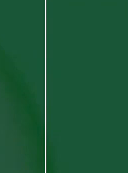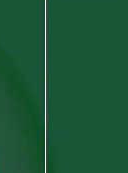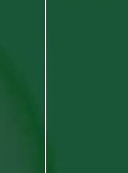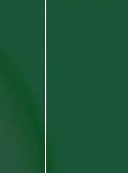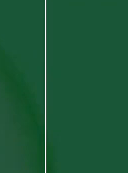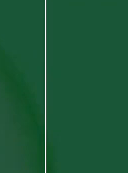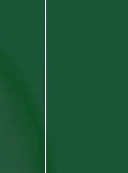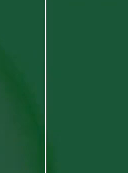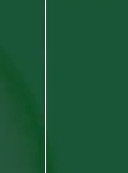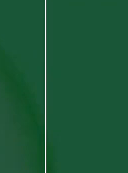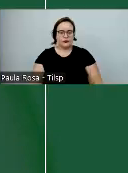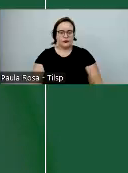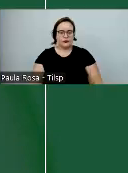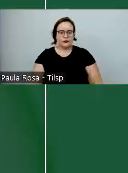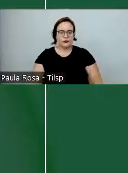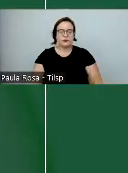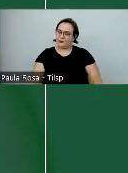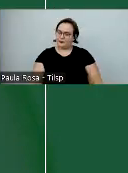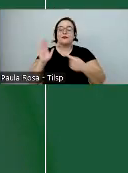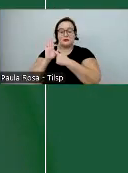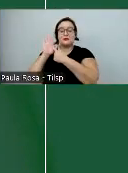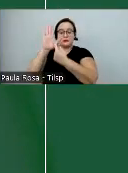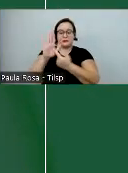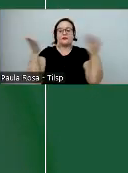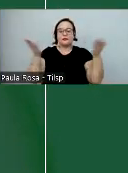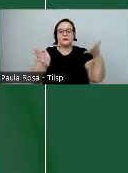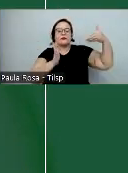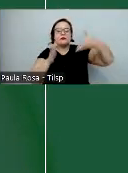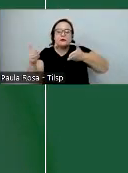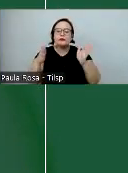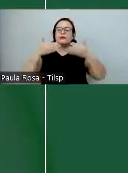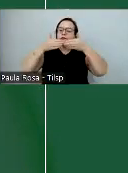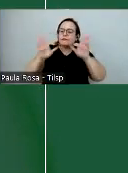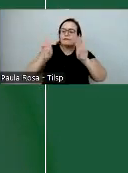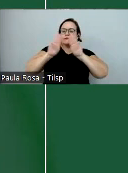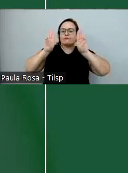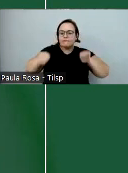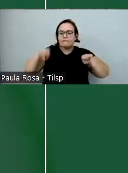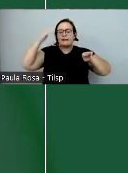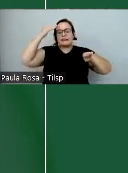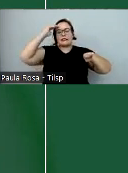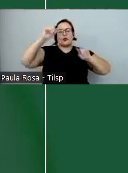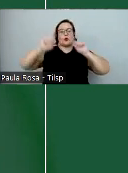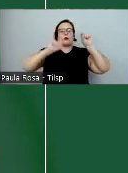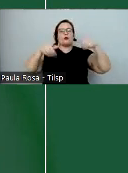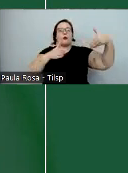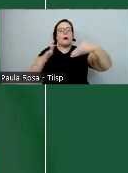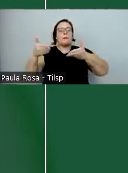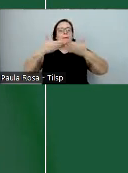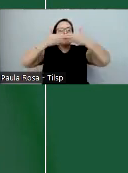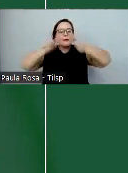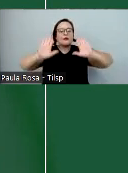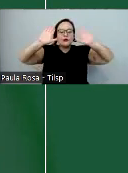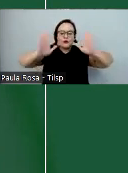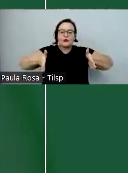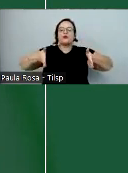verdade eu tô chamando essa apresentação de caminhos abertos pelos museus entendendo que os caminhos já estão abertos pelos museus e os museus